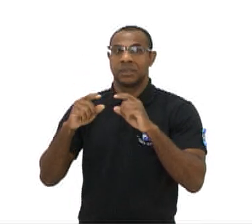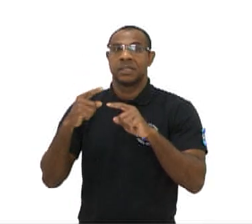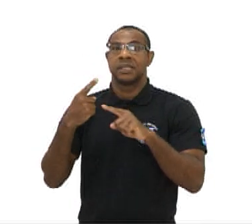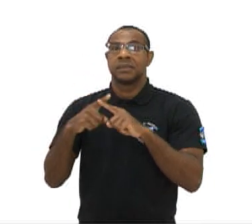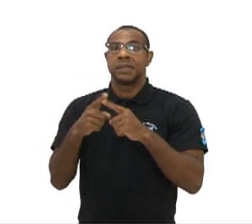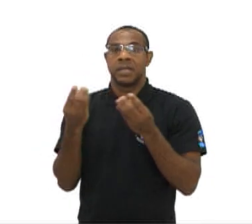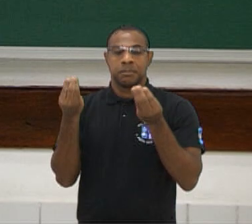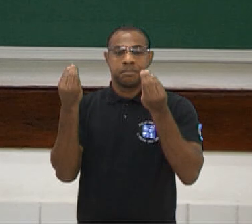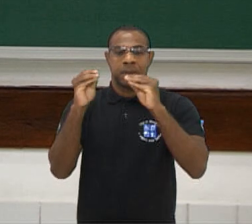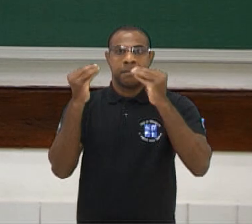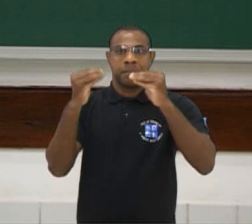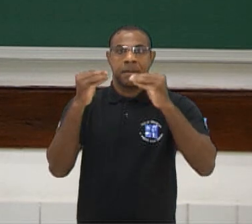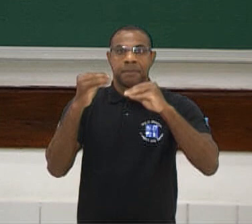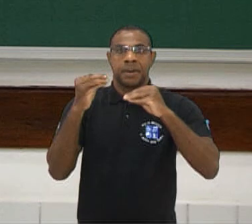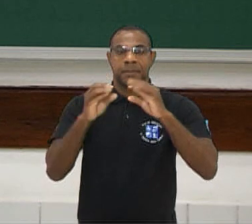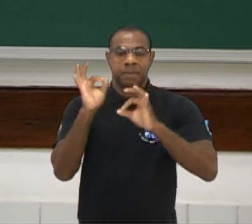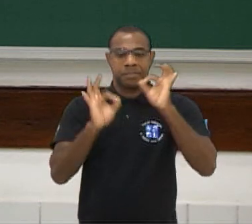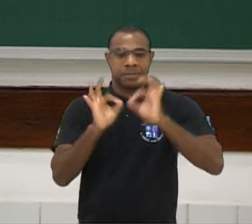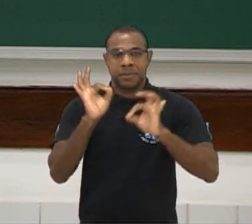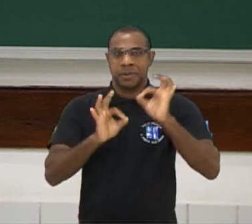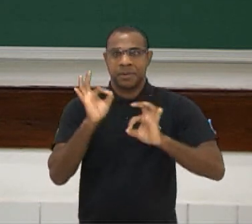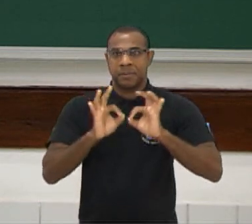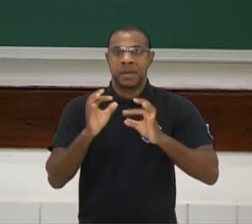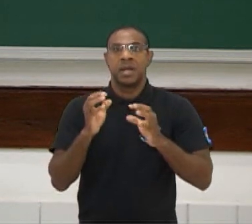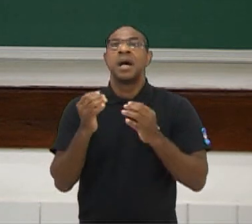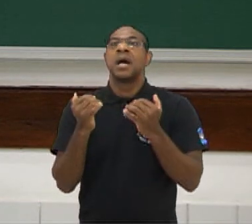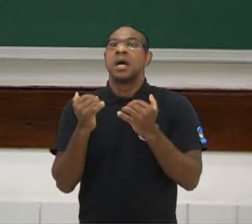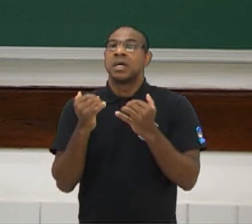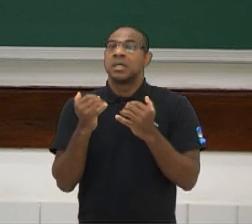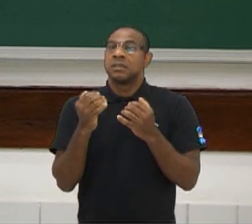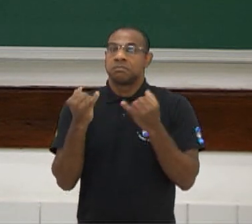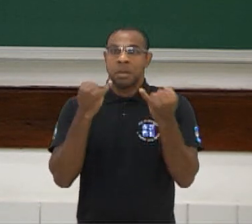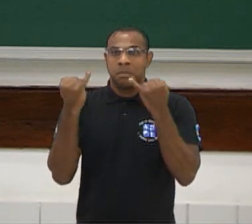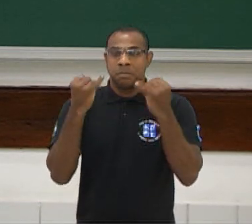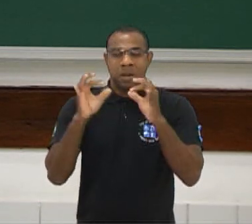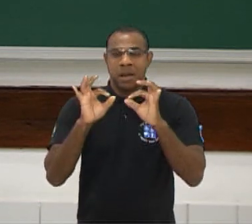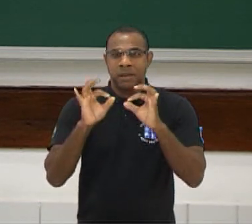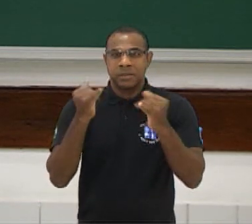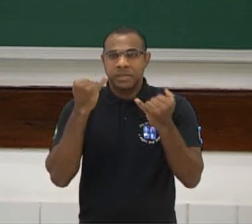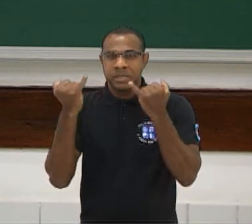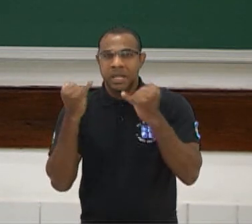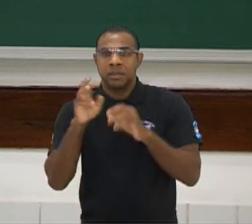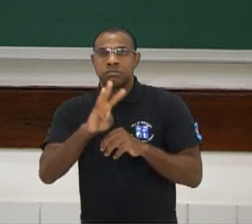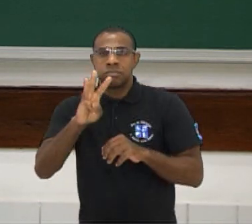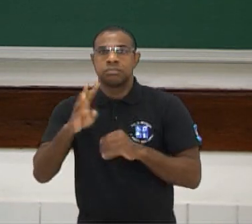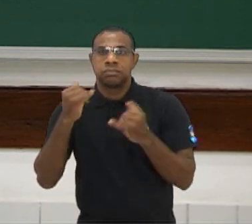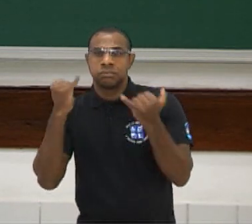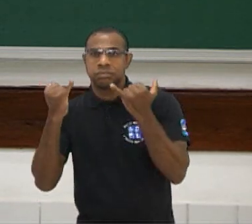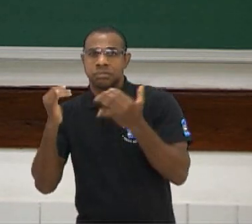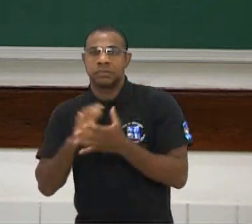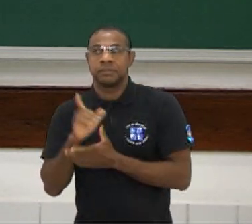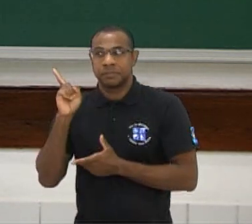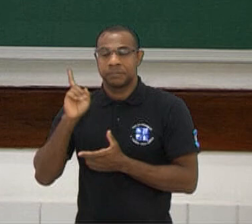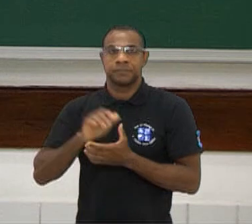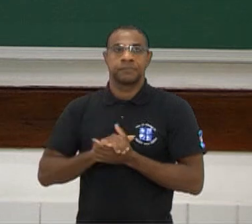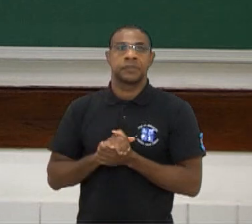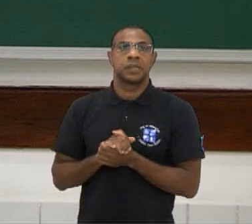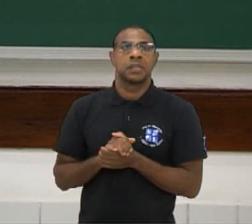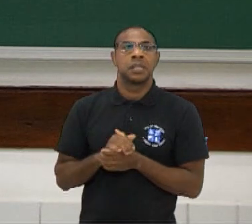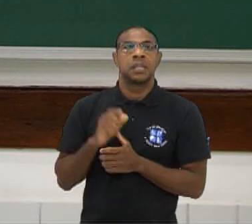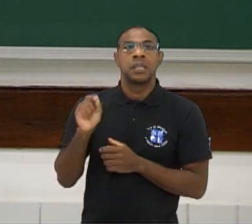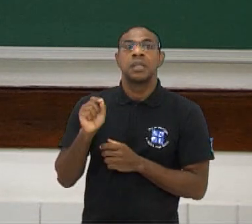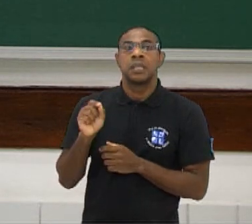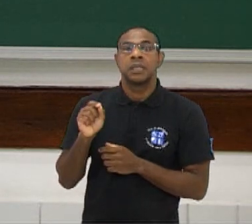da Imprensa. Então, quem vai falar dessas fake news é o quê? É